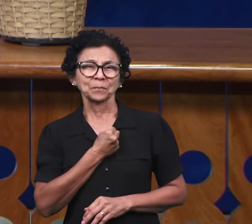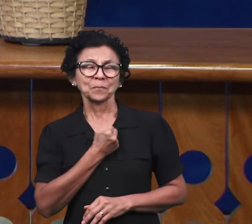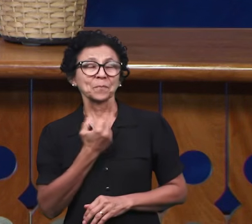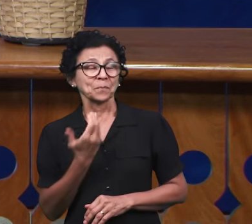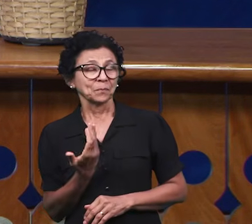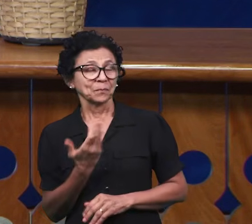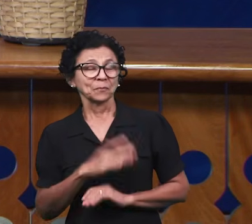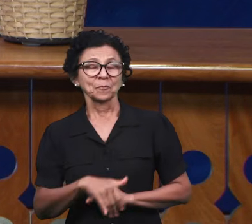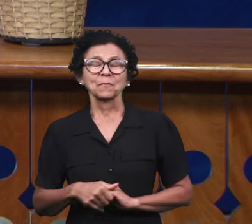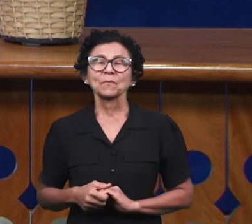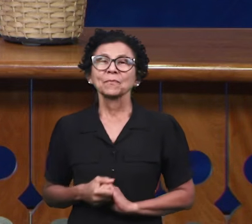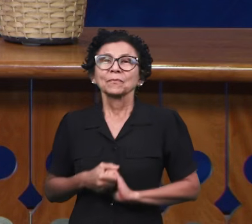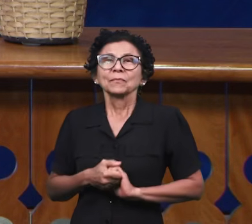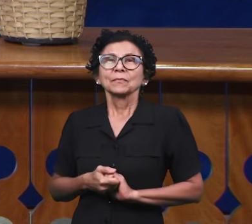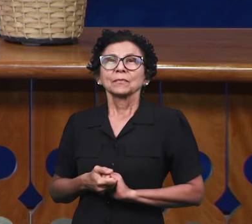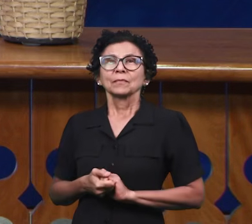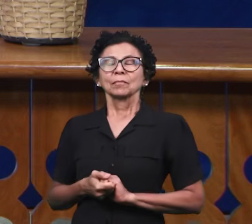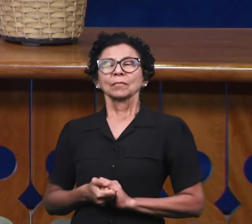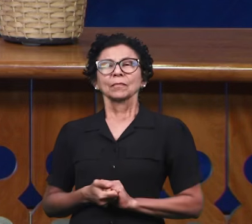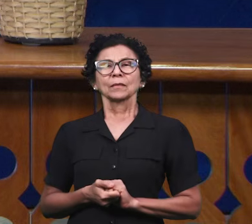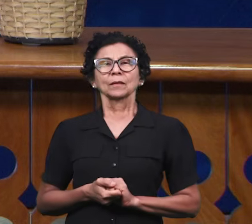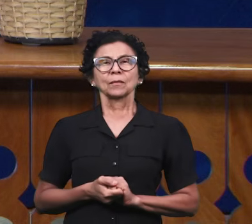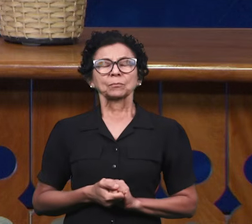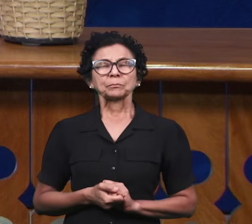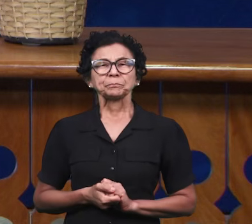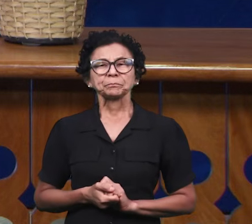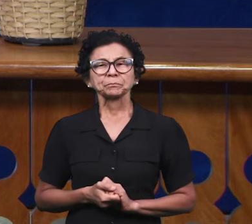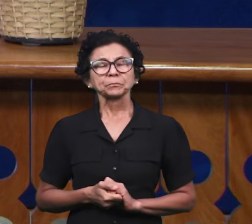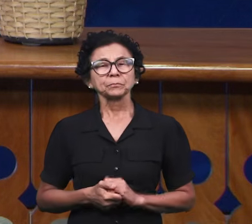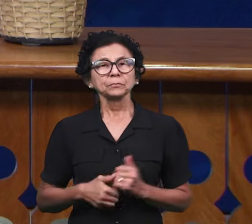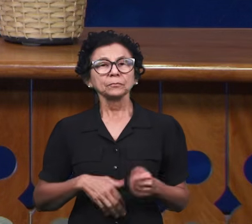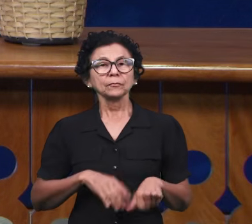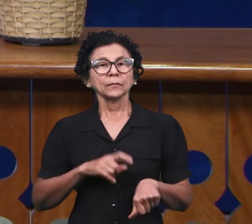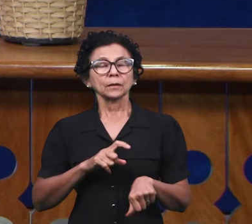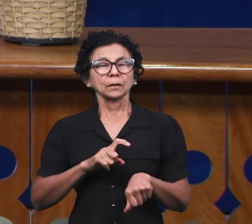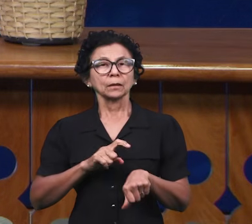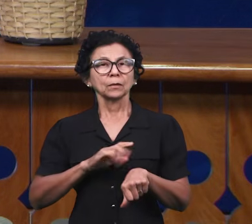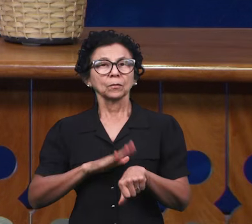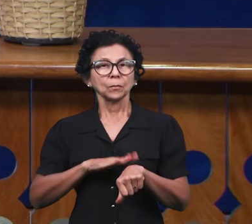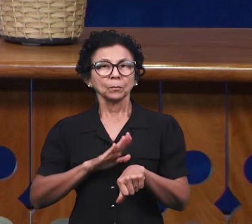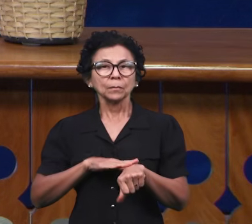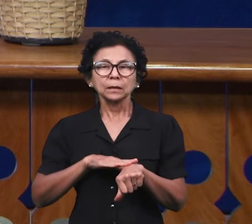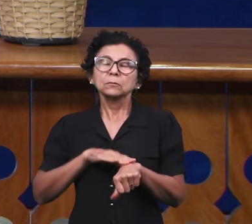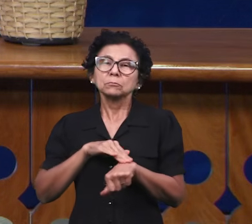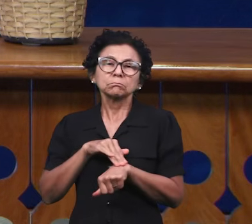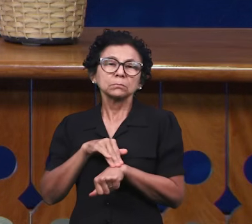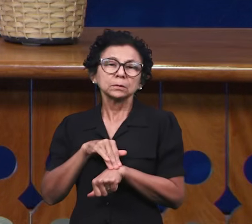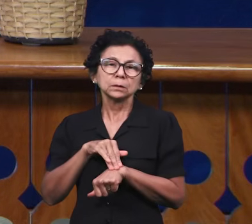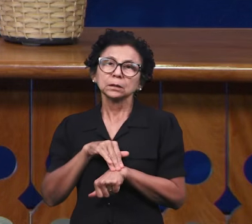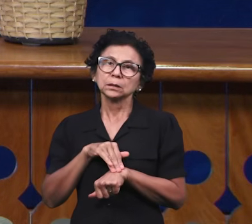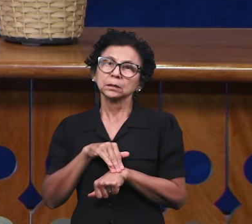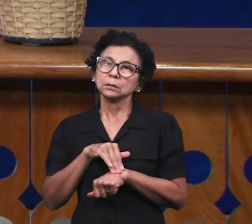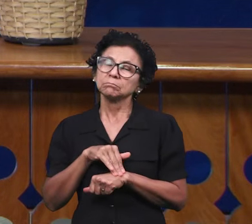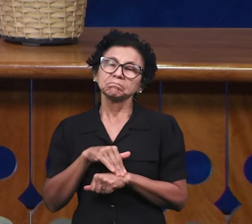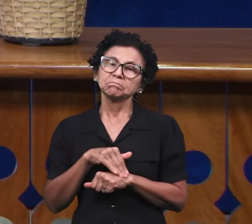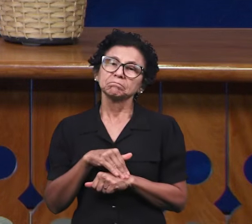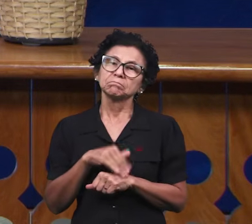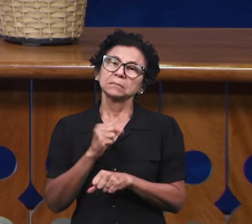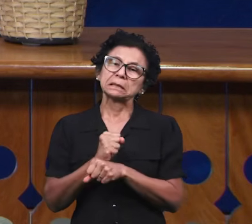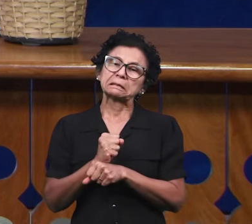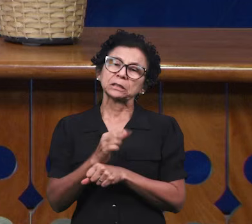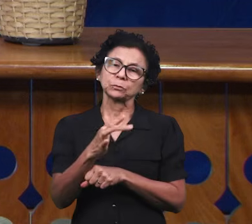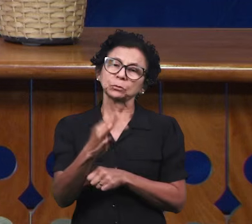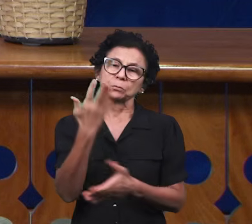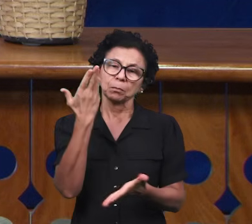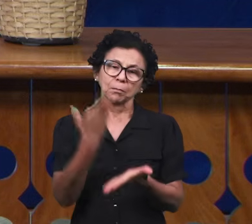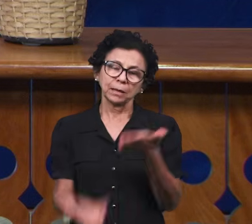a revelação do Senhor veio nesse momento, no momento em que não havia esperança. Mas a revelação que o Senhor